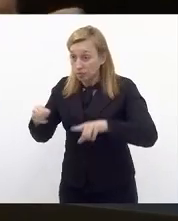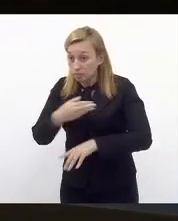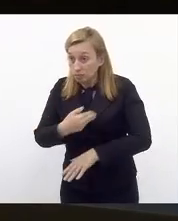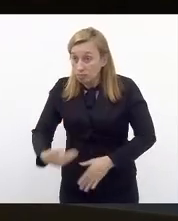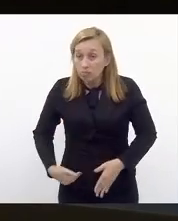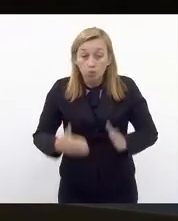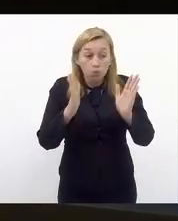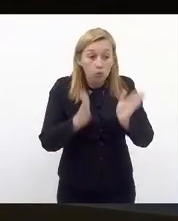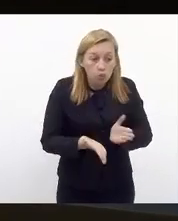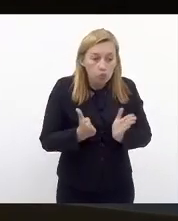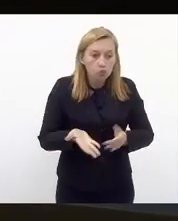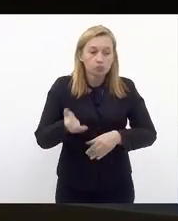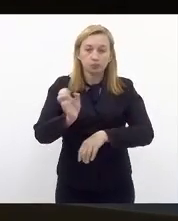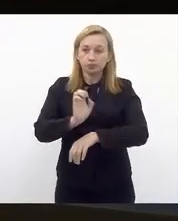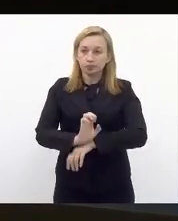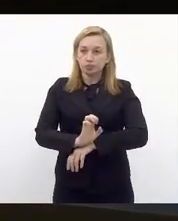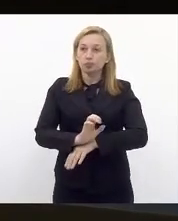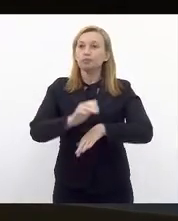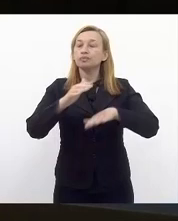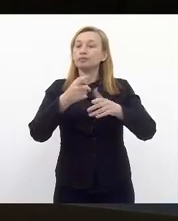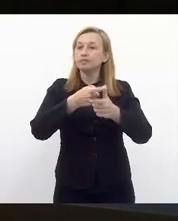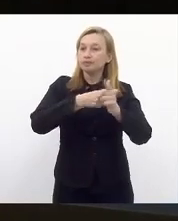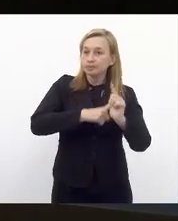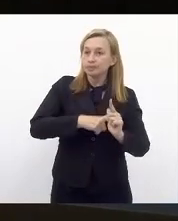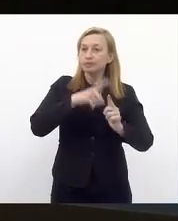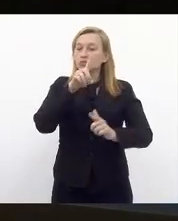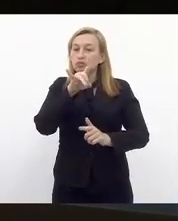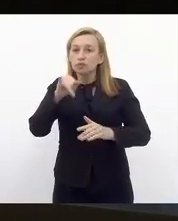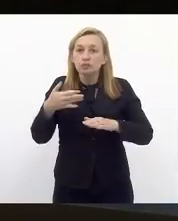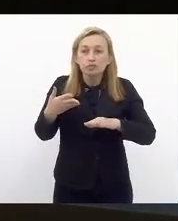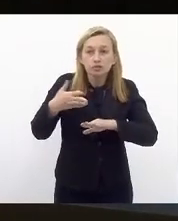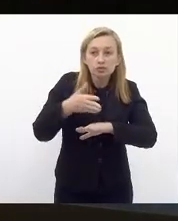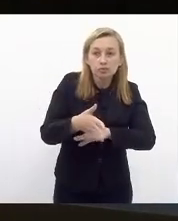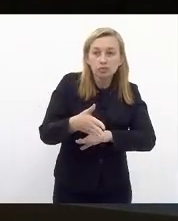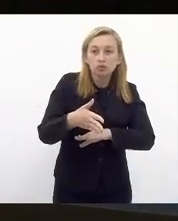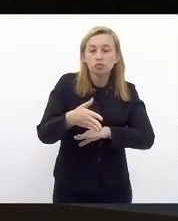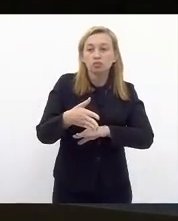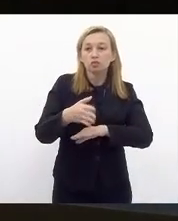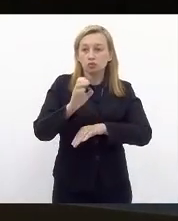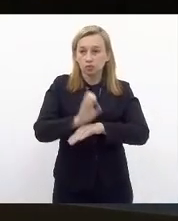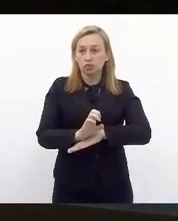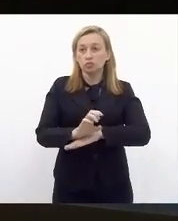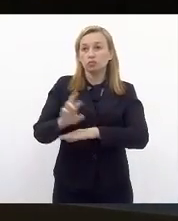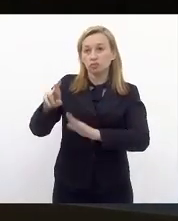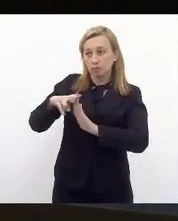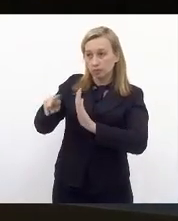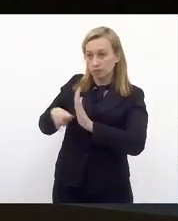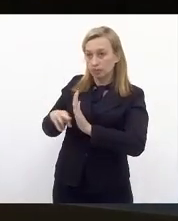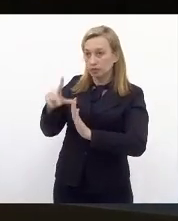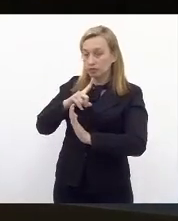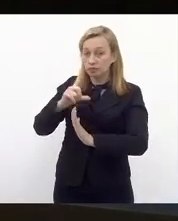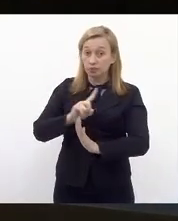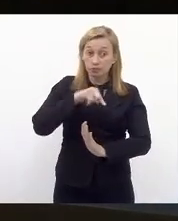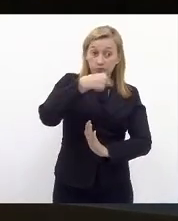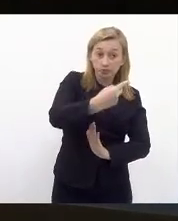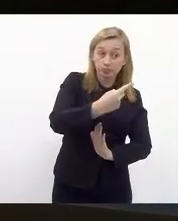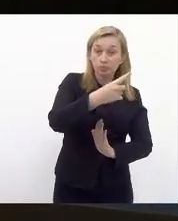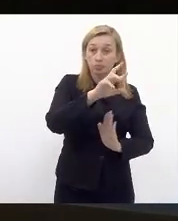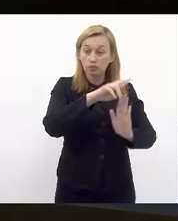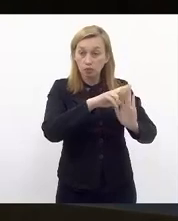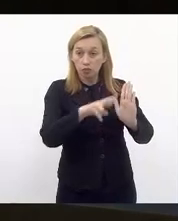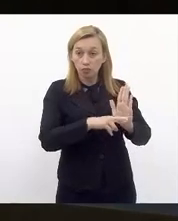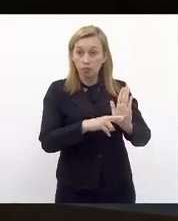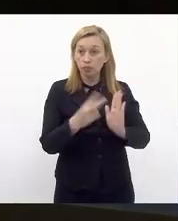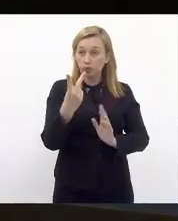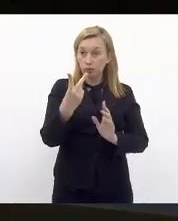hoje do estado depende da data que ele ingressou no estado ele tem uma regra sim e depois ele tem outra